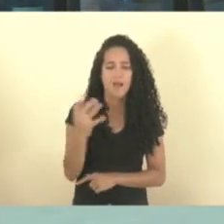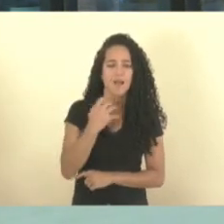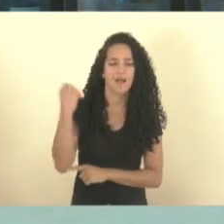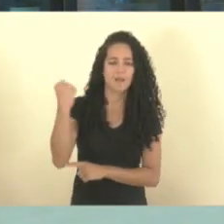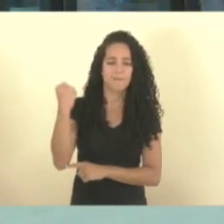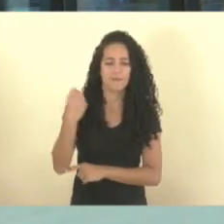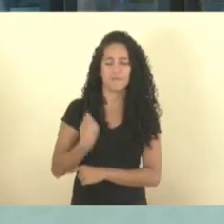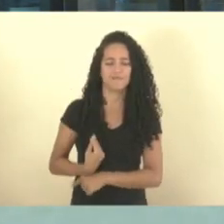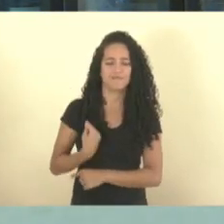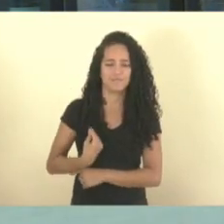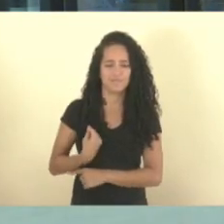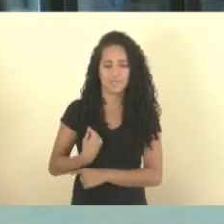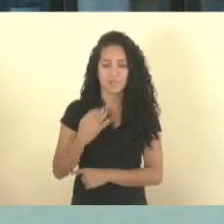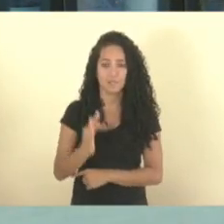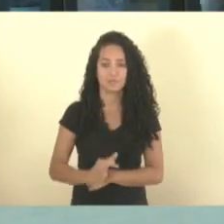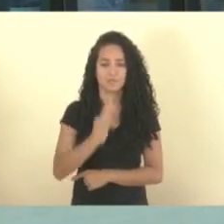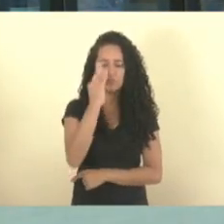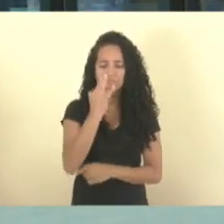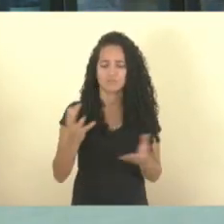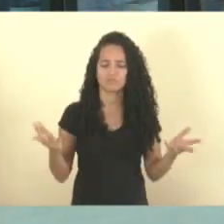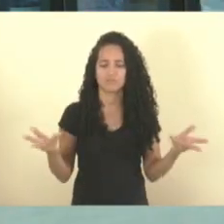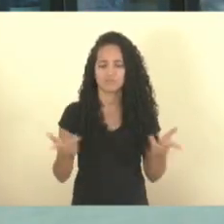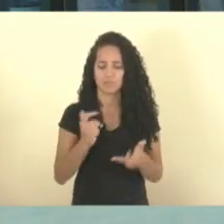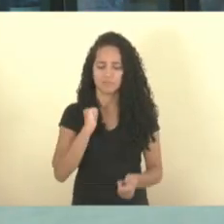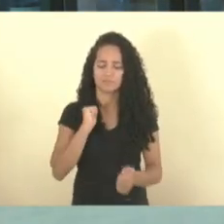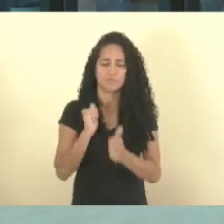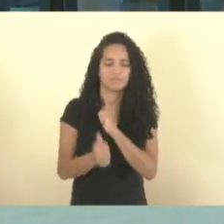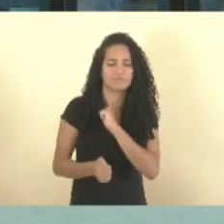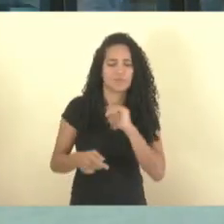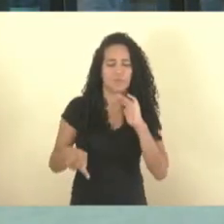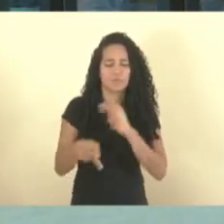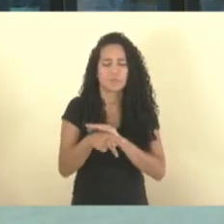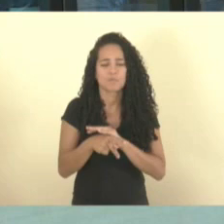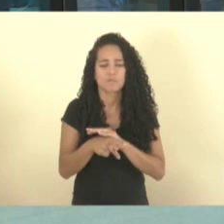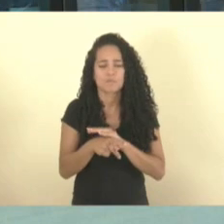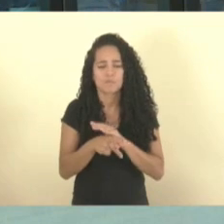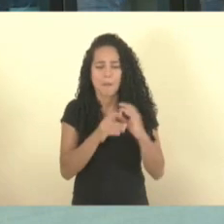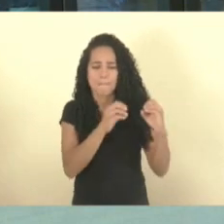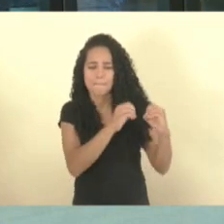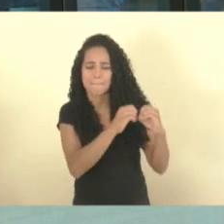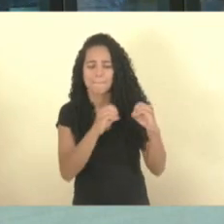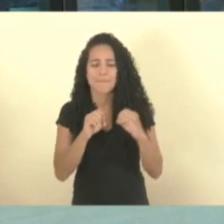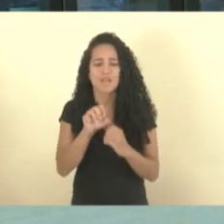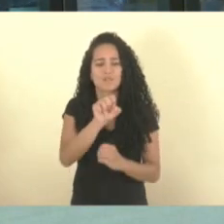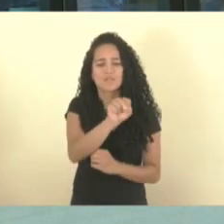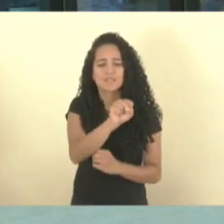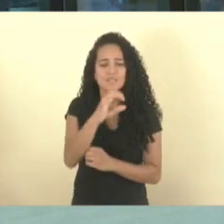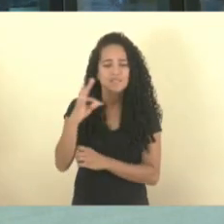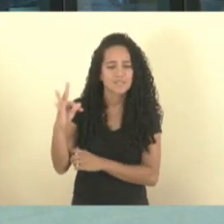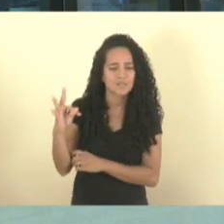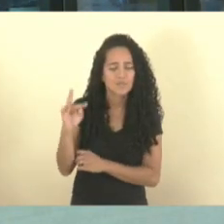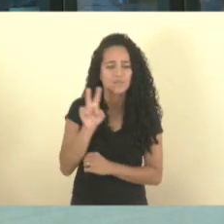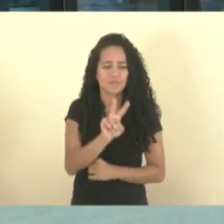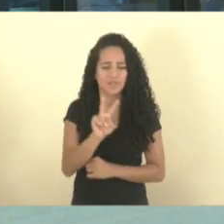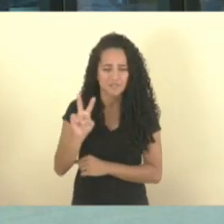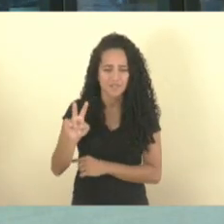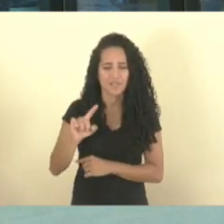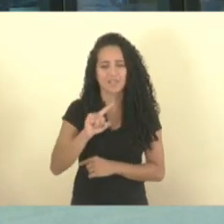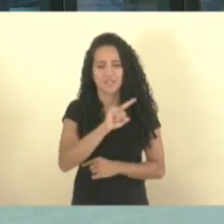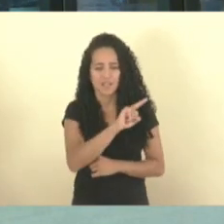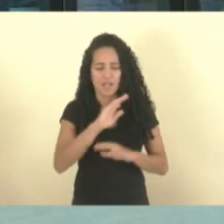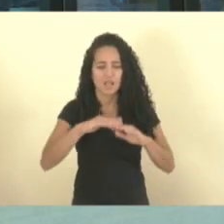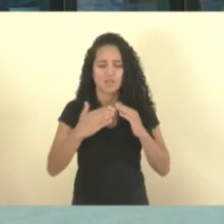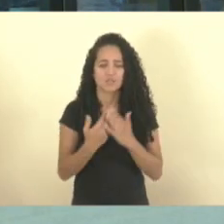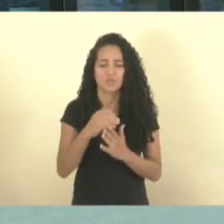garotada aí, ó, tem um futuro brilhante de Esportiva Ferroviária ali, encostadinho de São Torquato, oportunidade de estudar ali no colégio